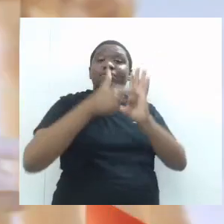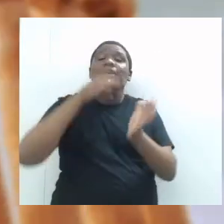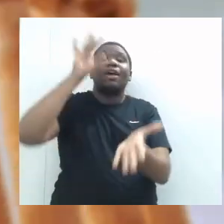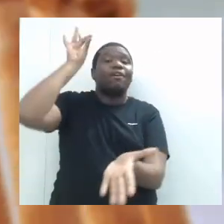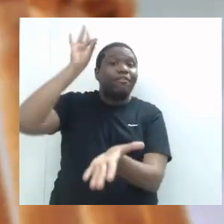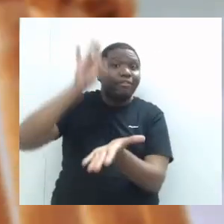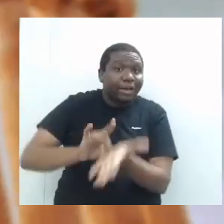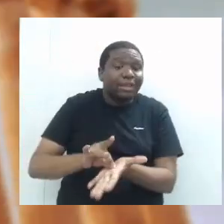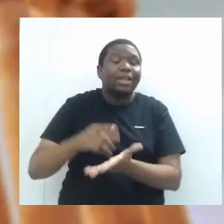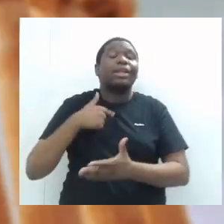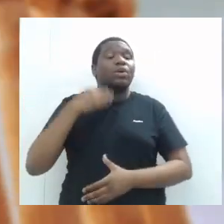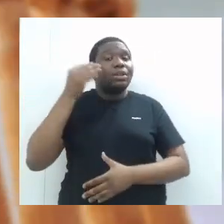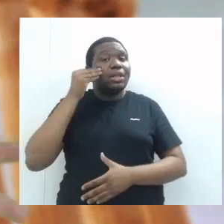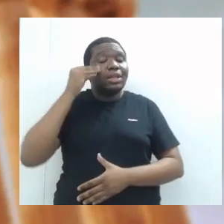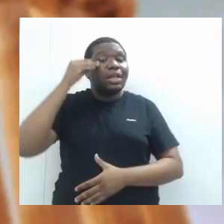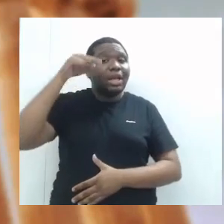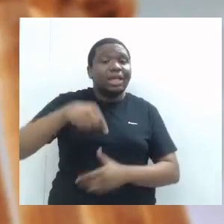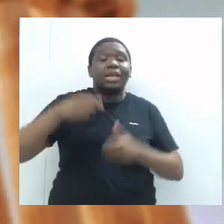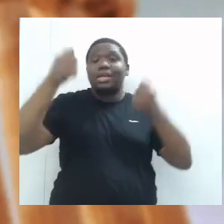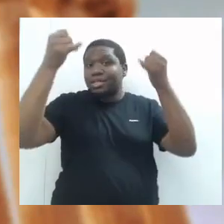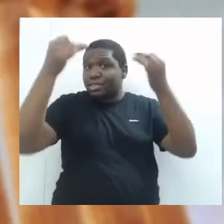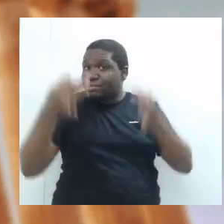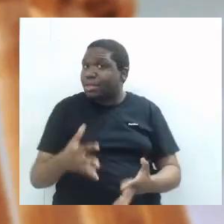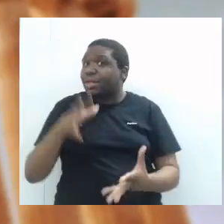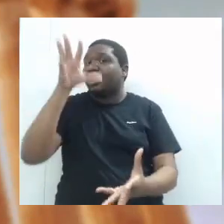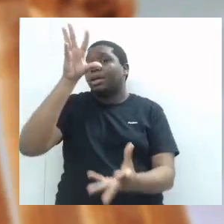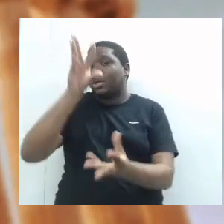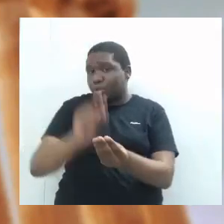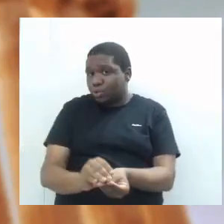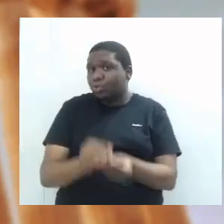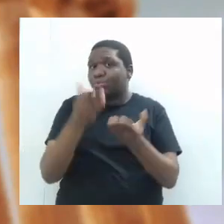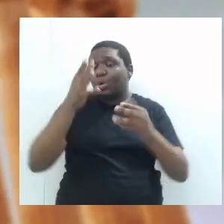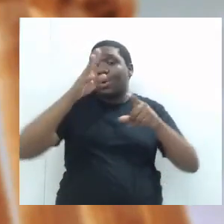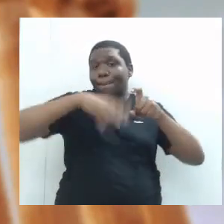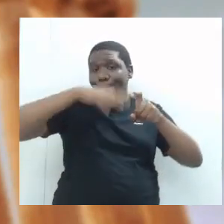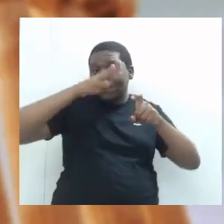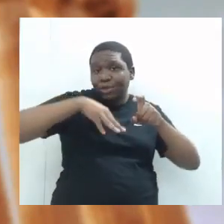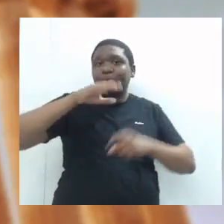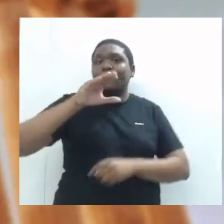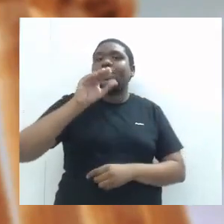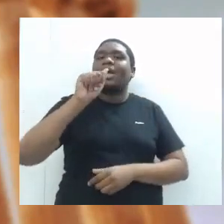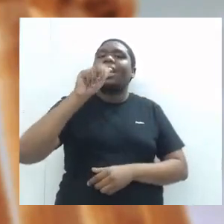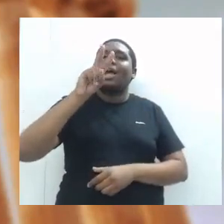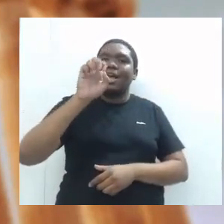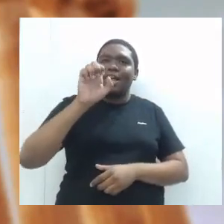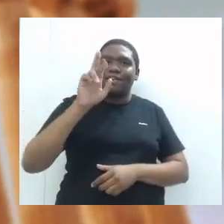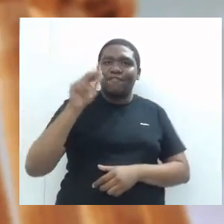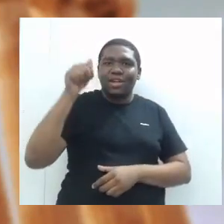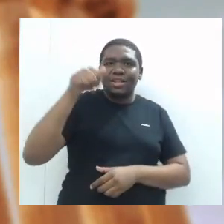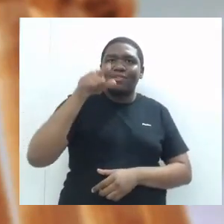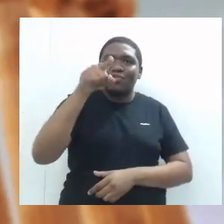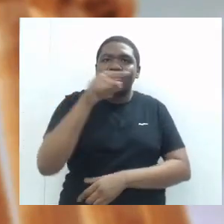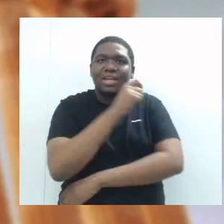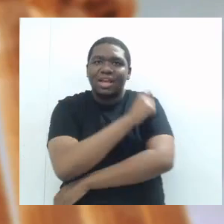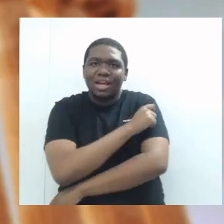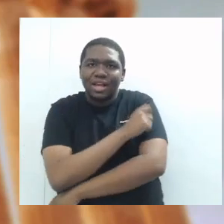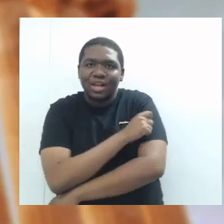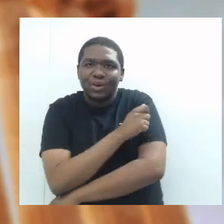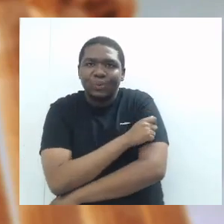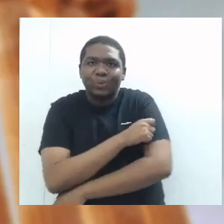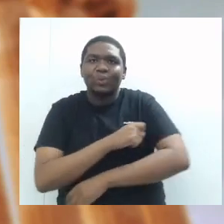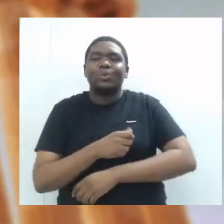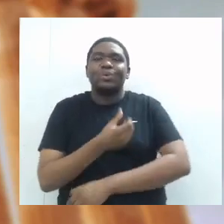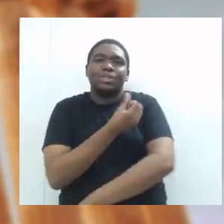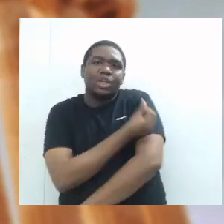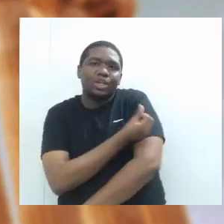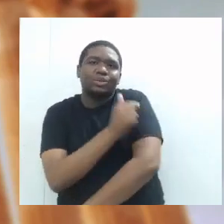Tentei explicar aqui, com breves palavras, o mito da caverna para você, estudante do fundamental, do